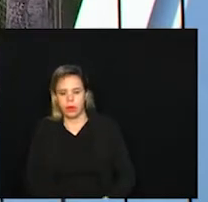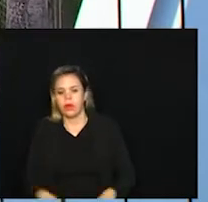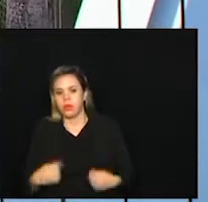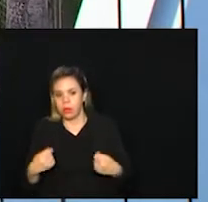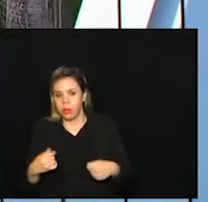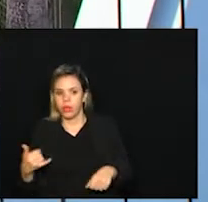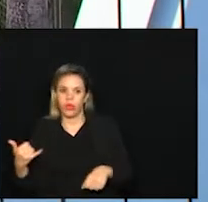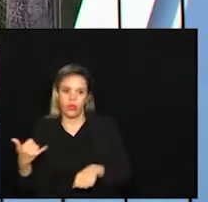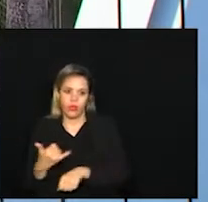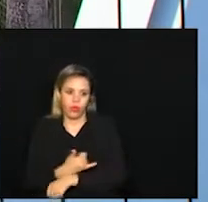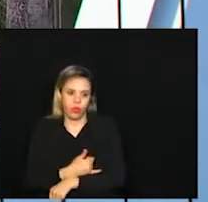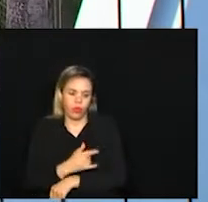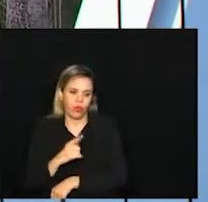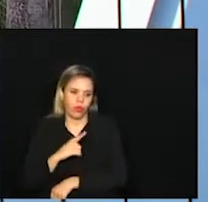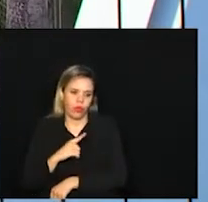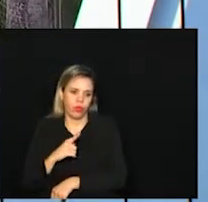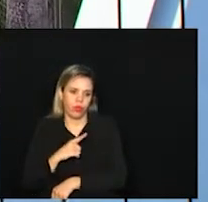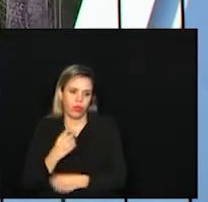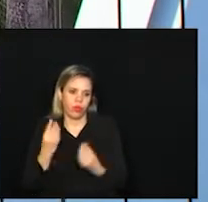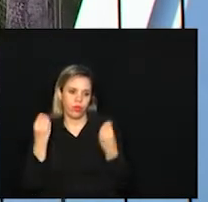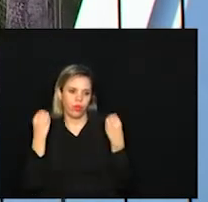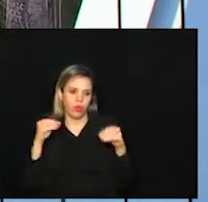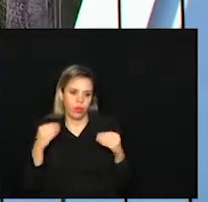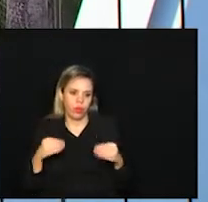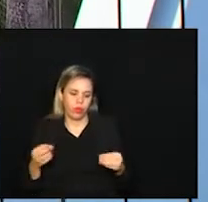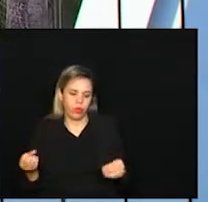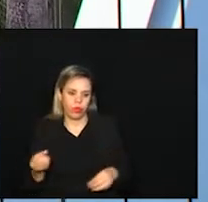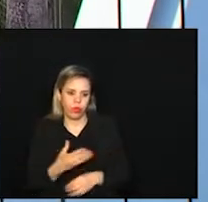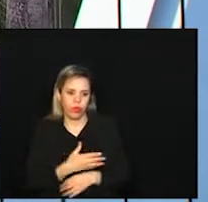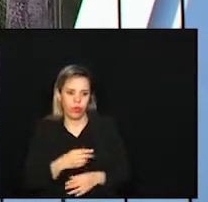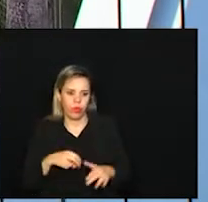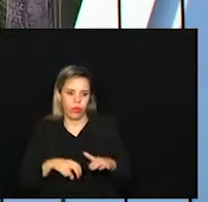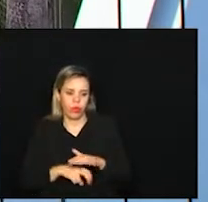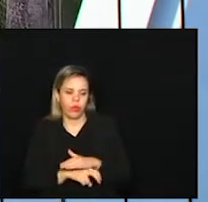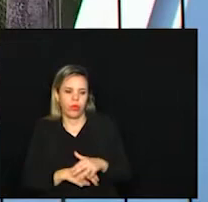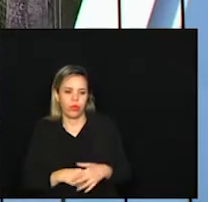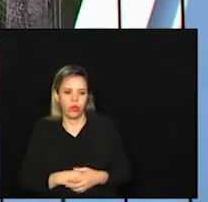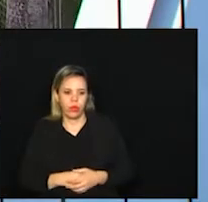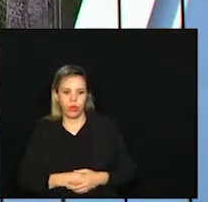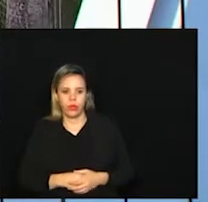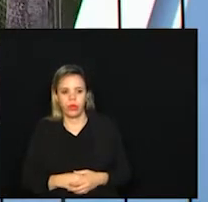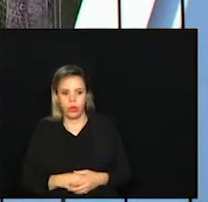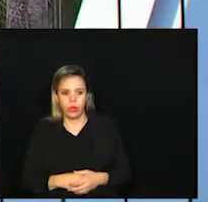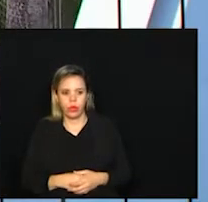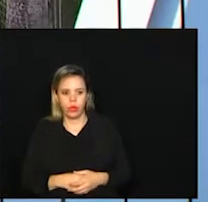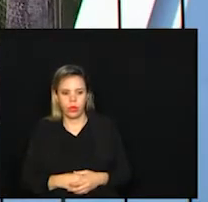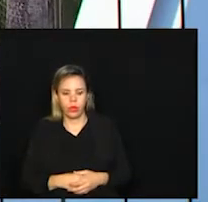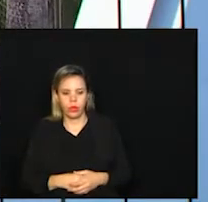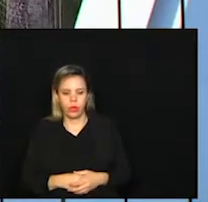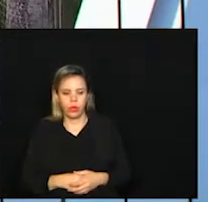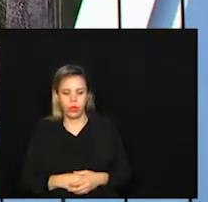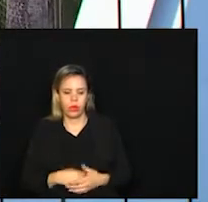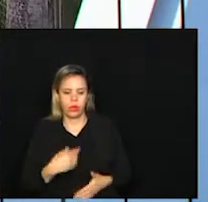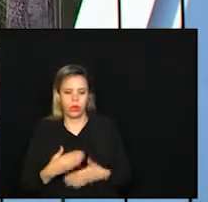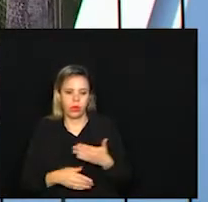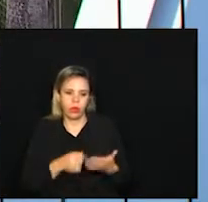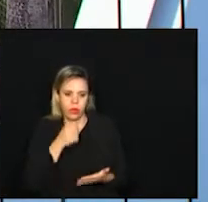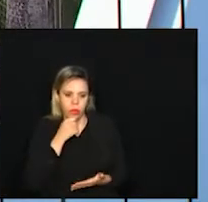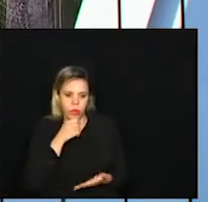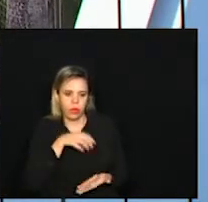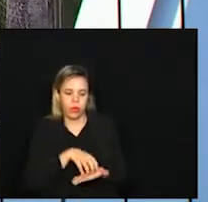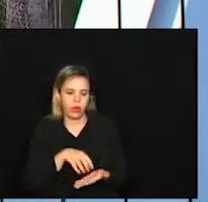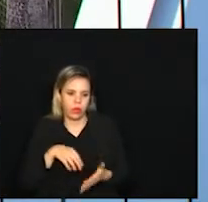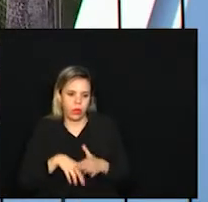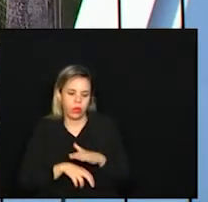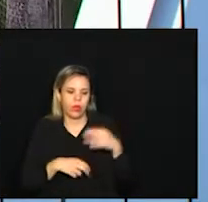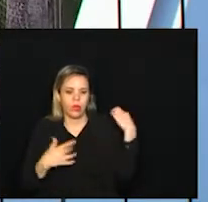infraestrutura Mesmo tendo sido está lá em instalado recentemente uma creche na região é está em curso a questão do